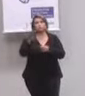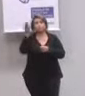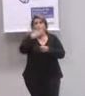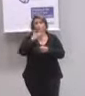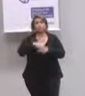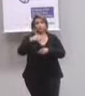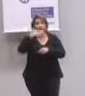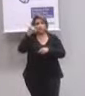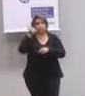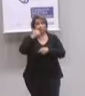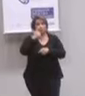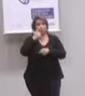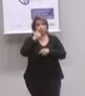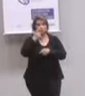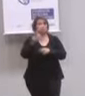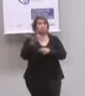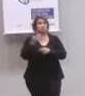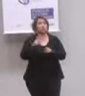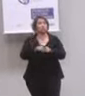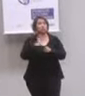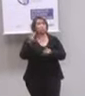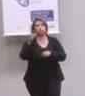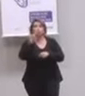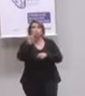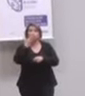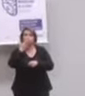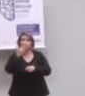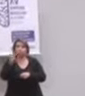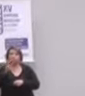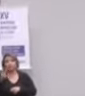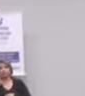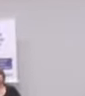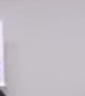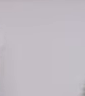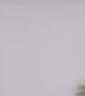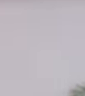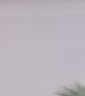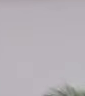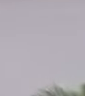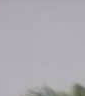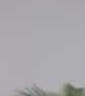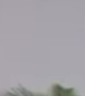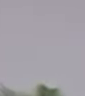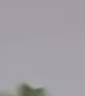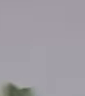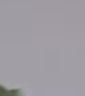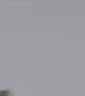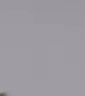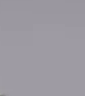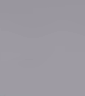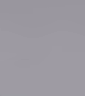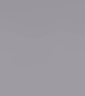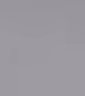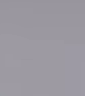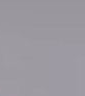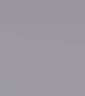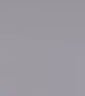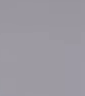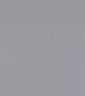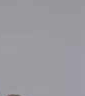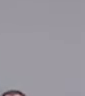de melhora da doença. Qualquer outro tipo de vitamina, vitamina C, vitamina E. Frequentemente a gente vê isso como uma boa prática